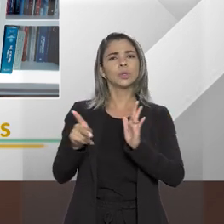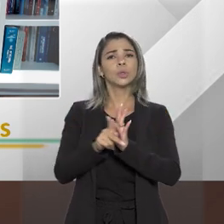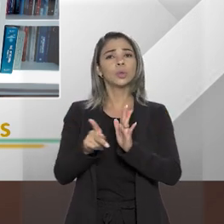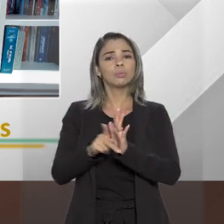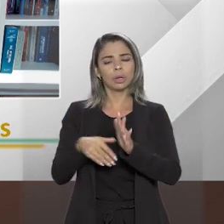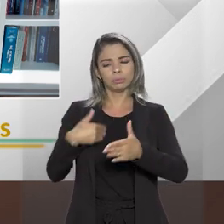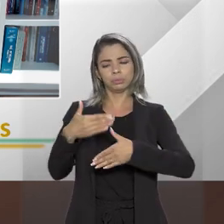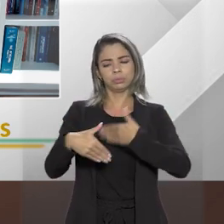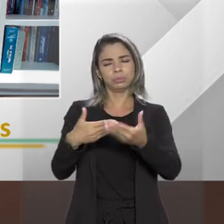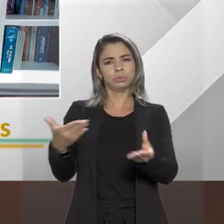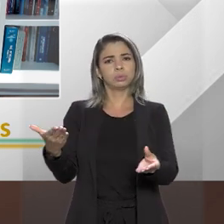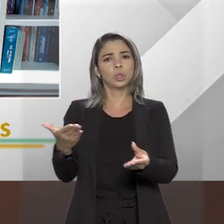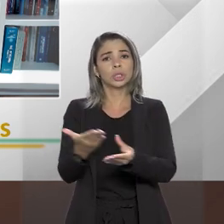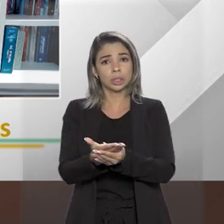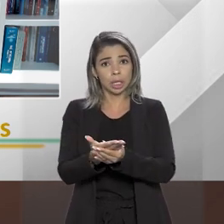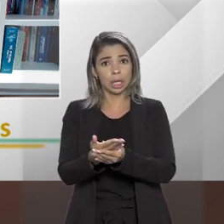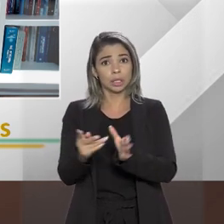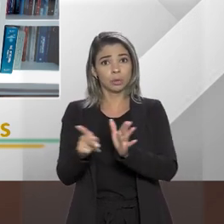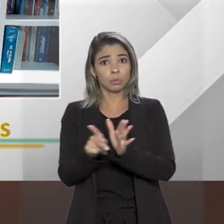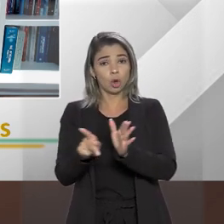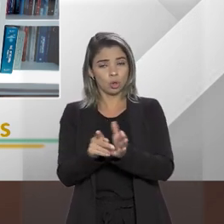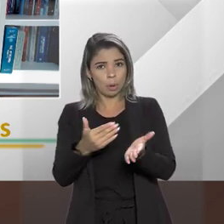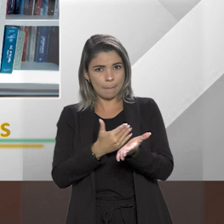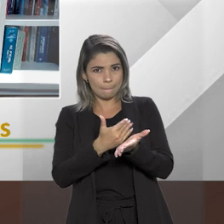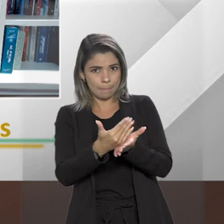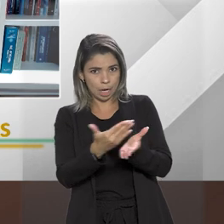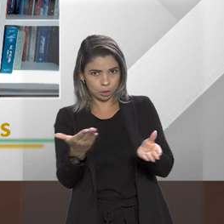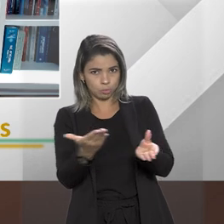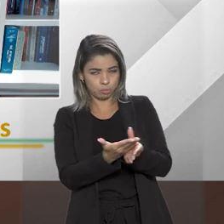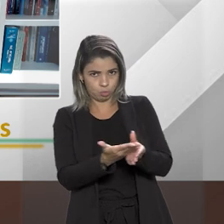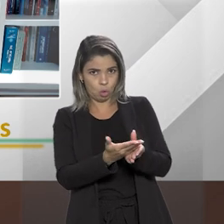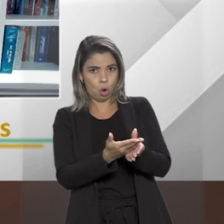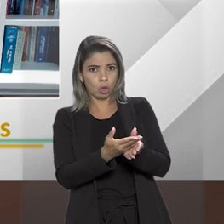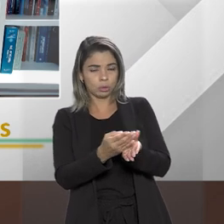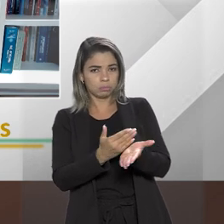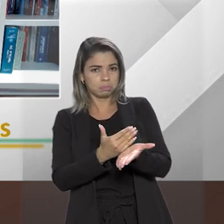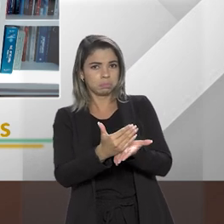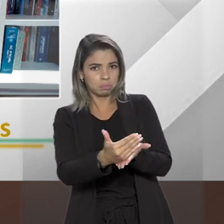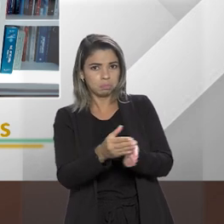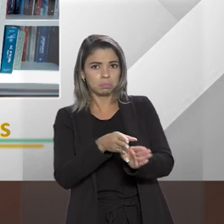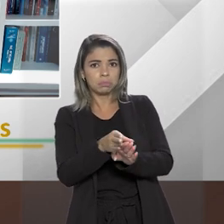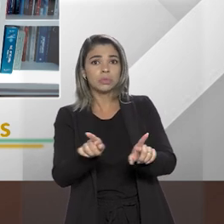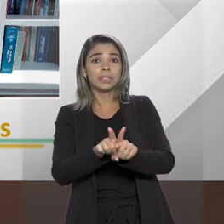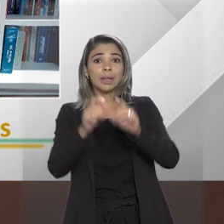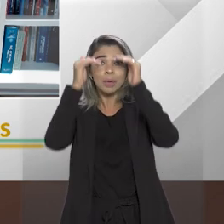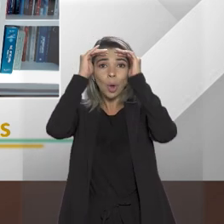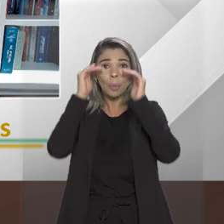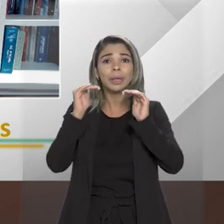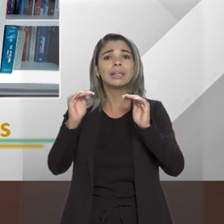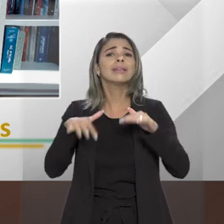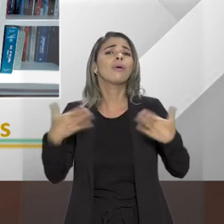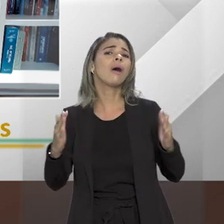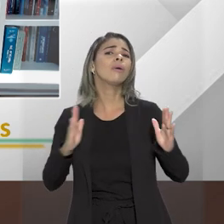tramitação processual entre o ajuizamento da ação de conhecimento até o efetivo cumprimento da sentença.